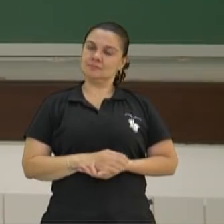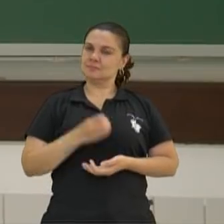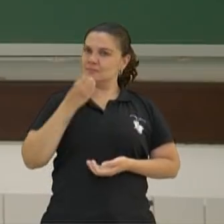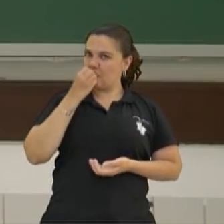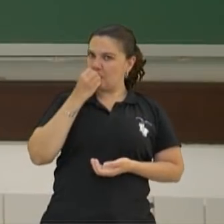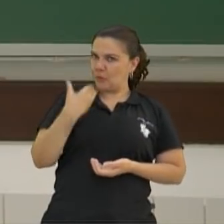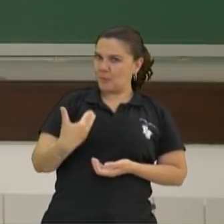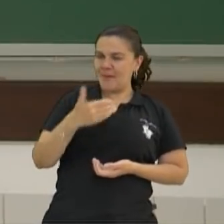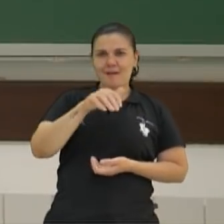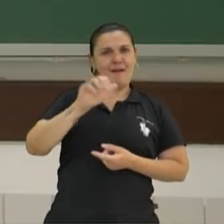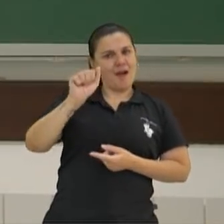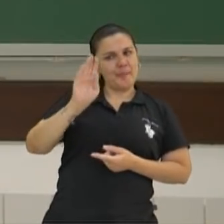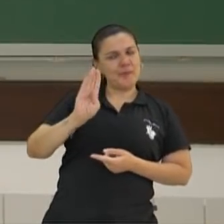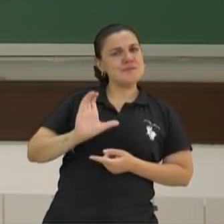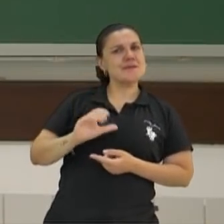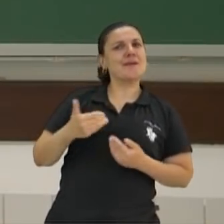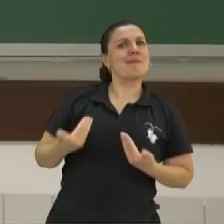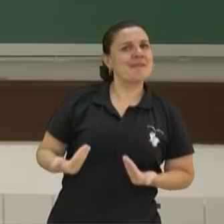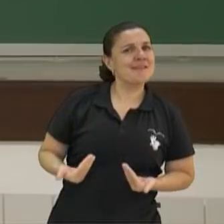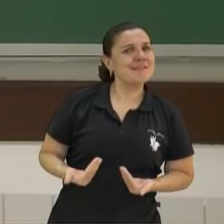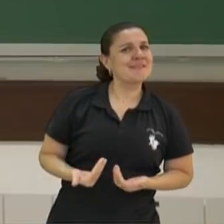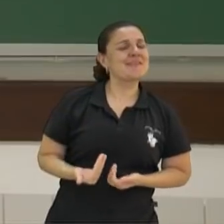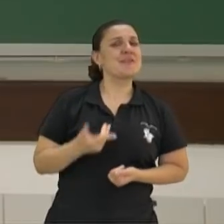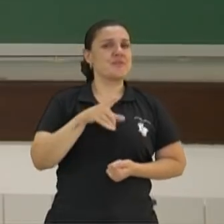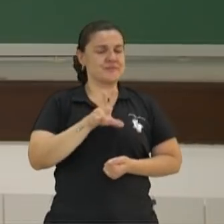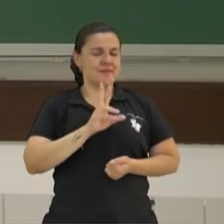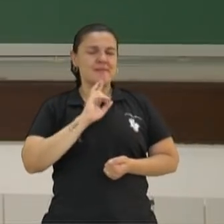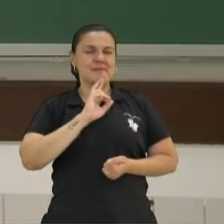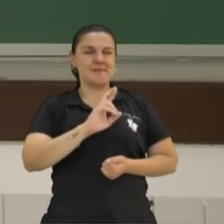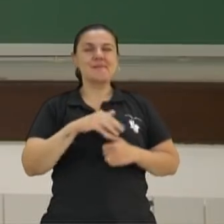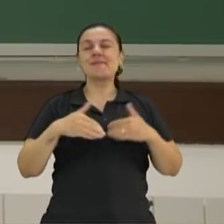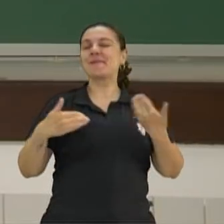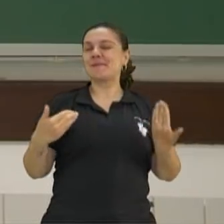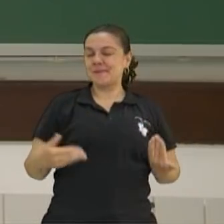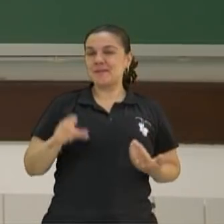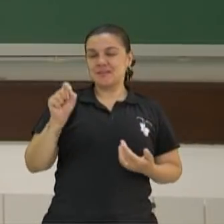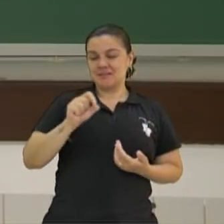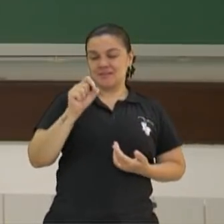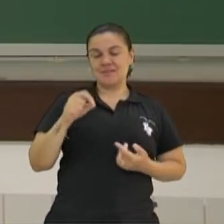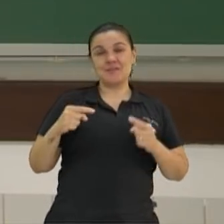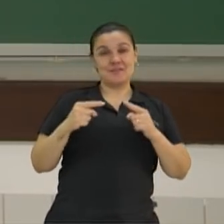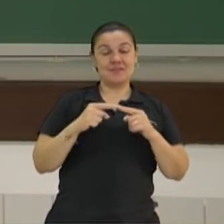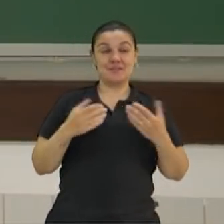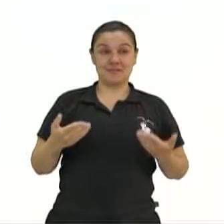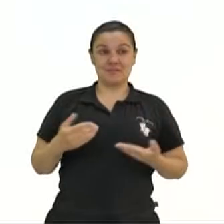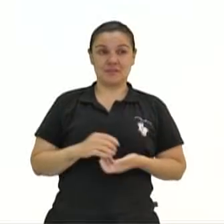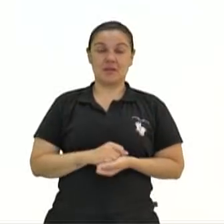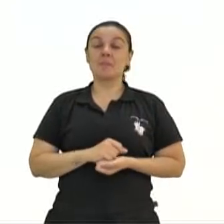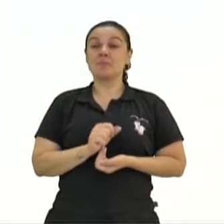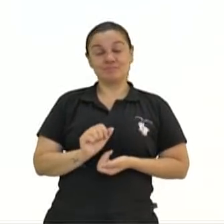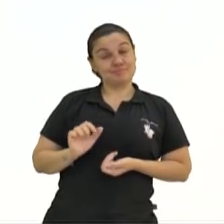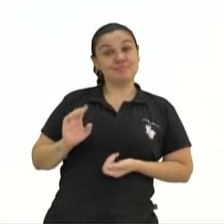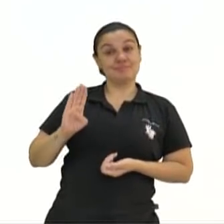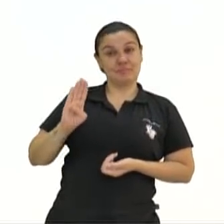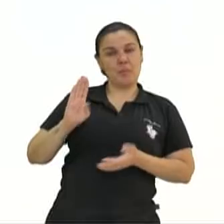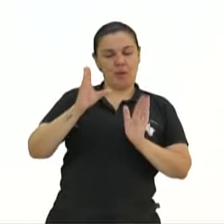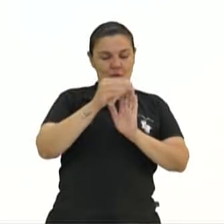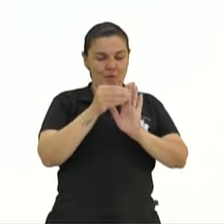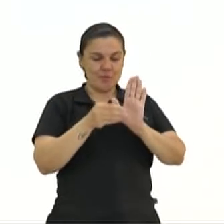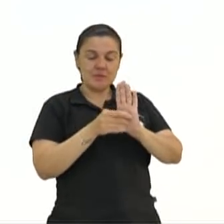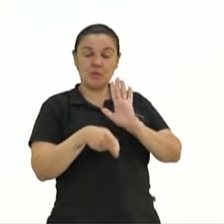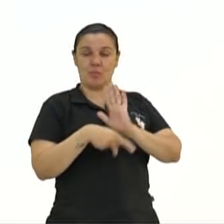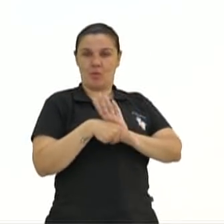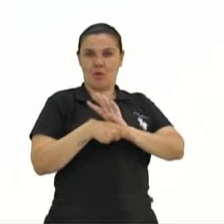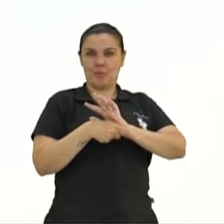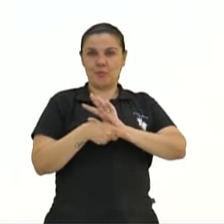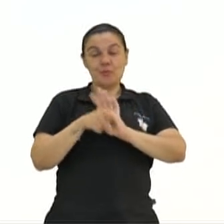Muito bem, letra A, letra B ou letra C? Você já respondeu? Qual alternativa você indicou? Vamos conferir. Letra B. Conceito de